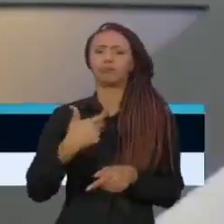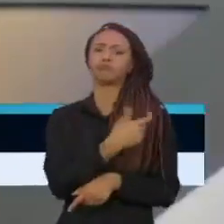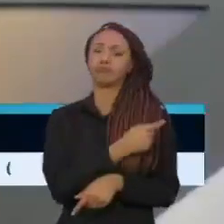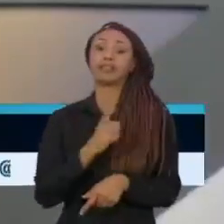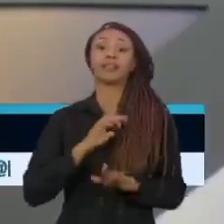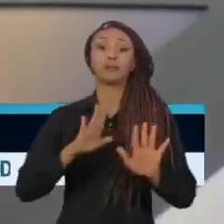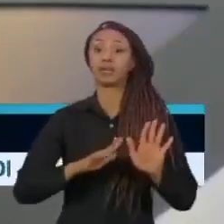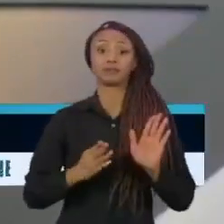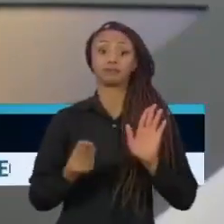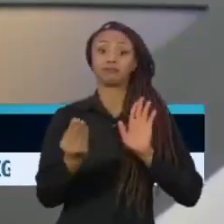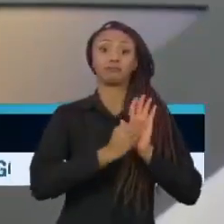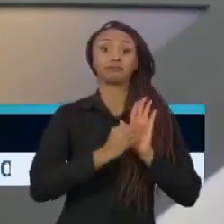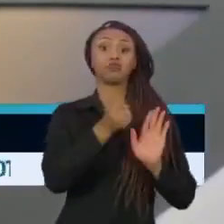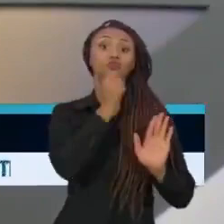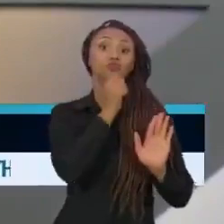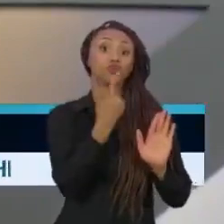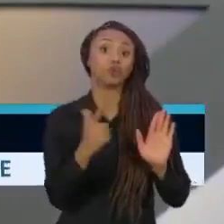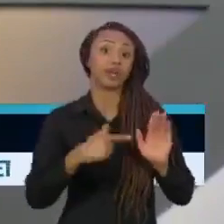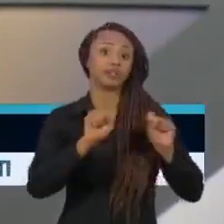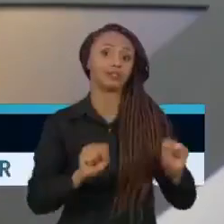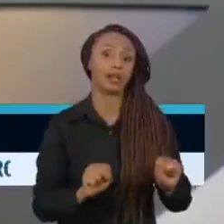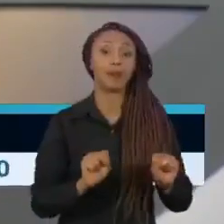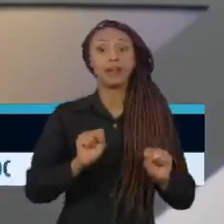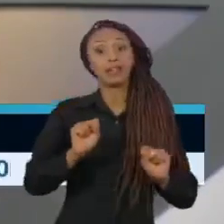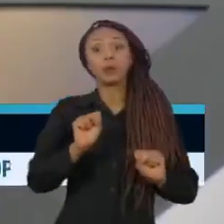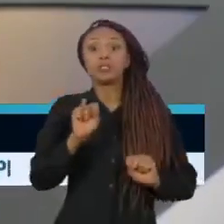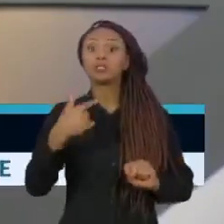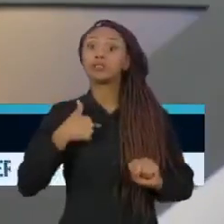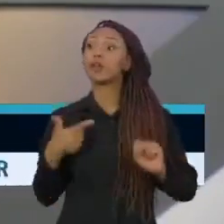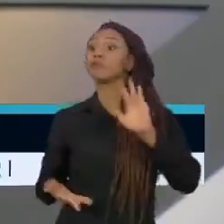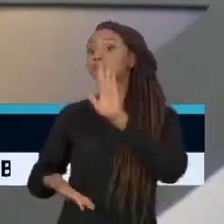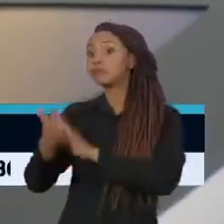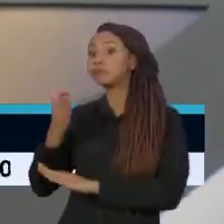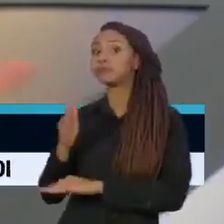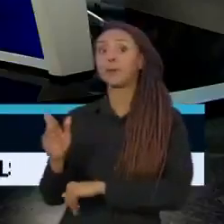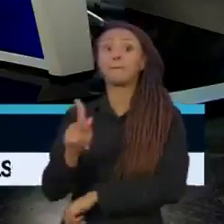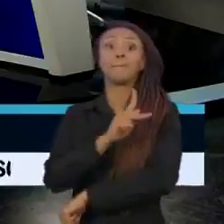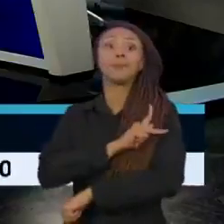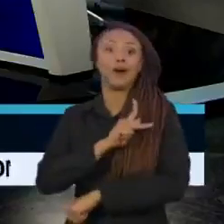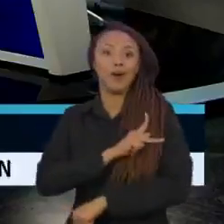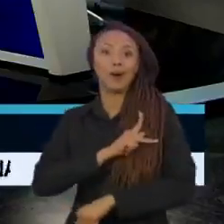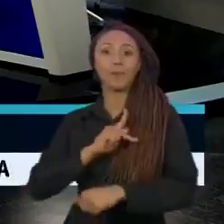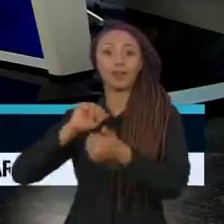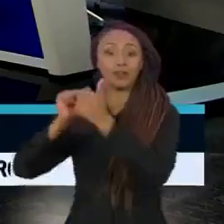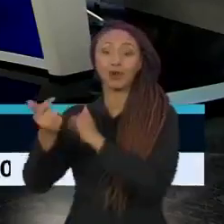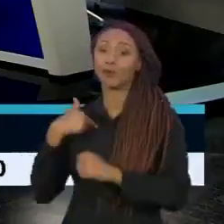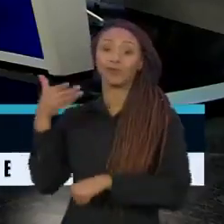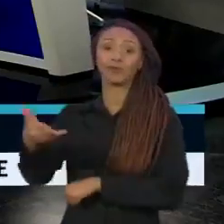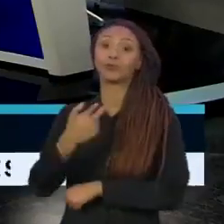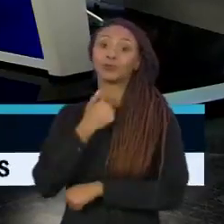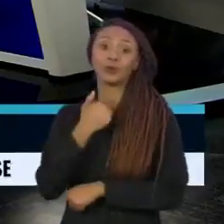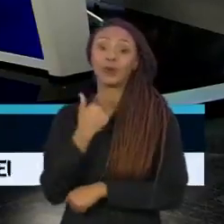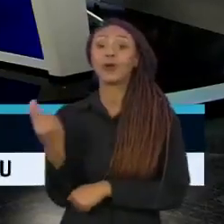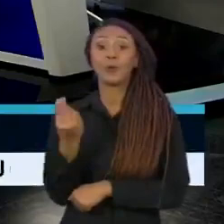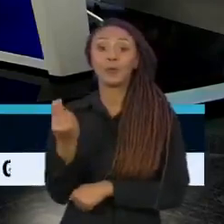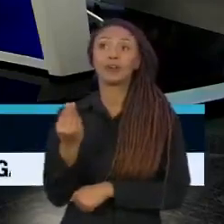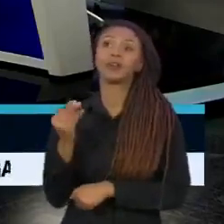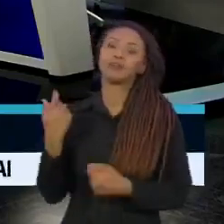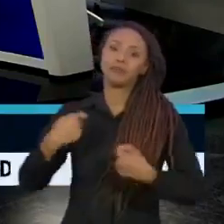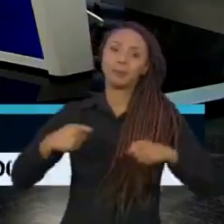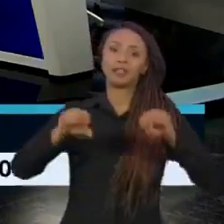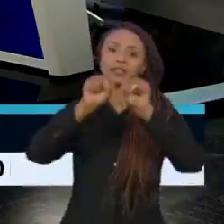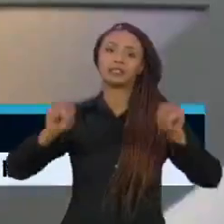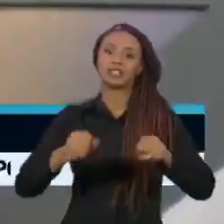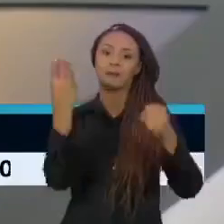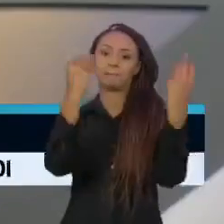vacinada Mas isso não postei nada então eu não vou conseguir ir ao jogo do Palmeiras por exemplo porque eu não vou até lá